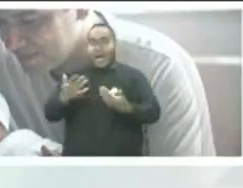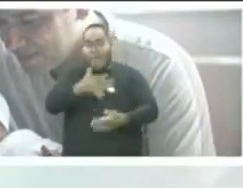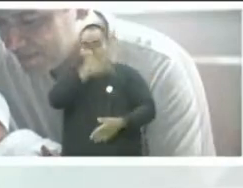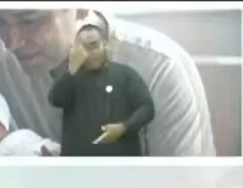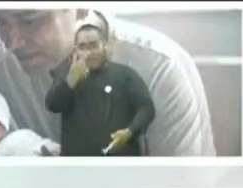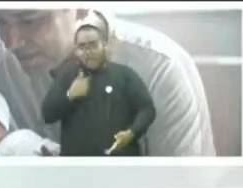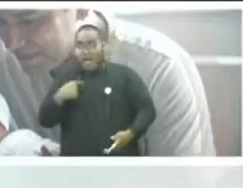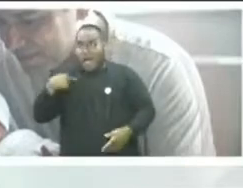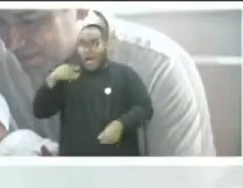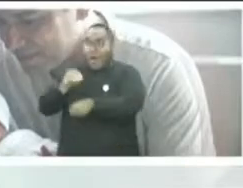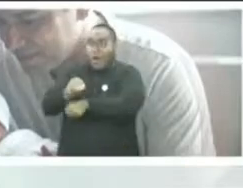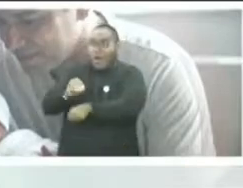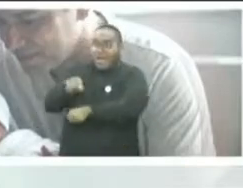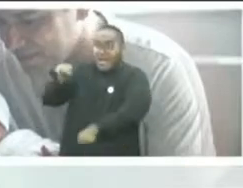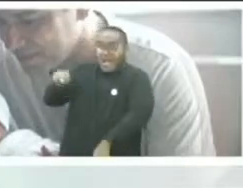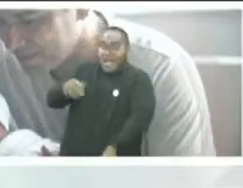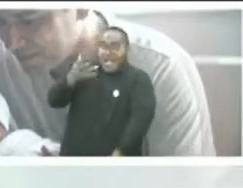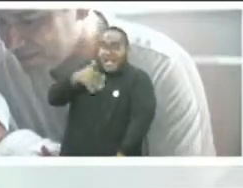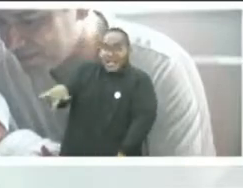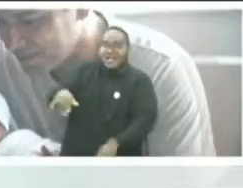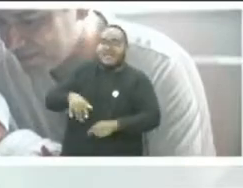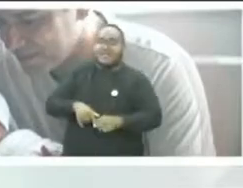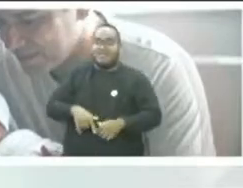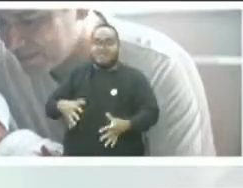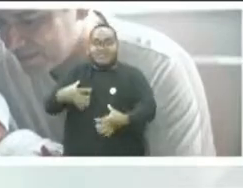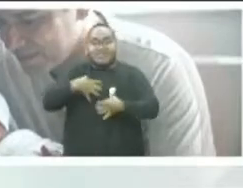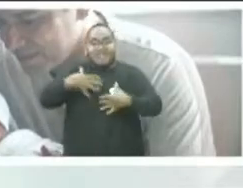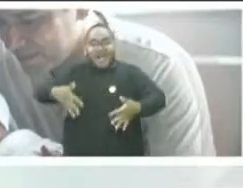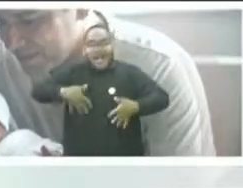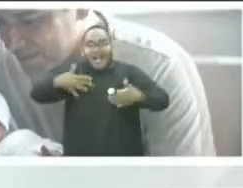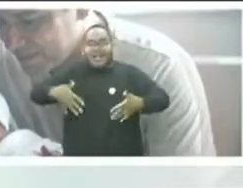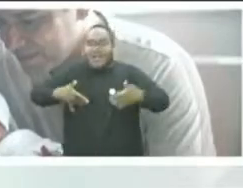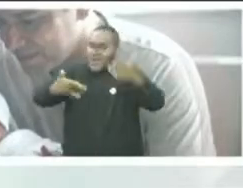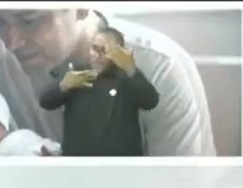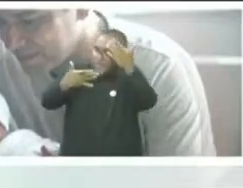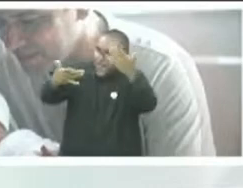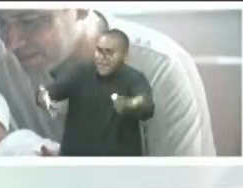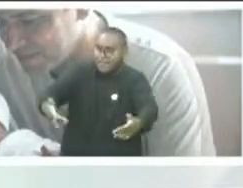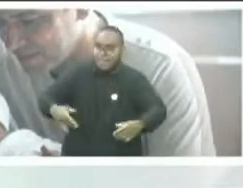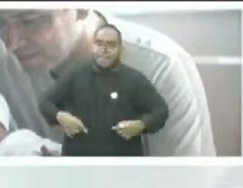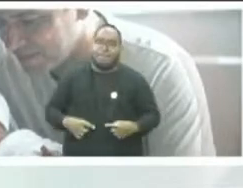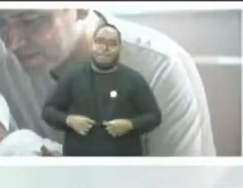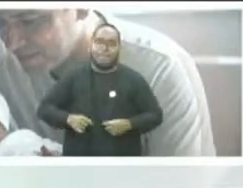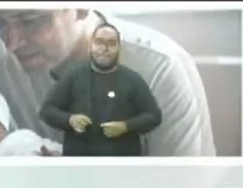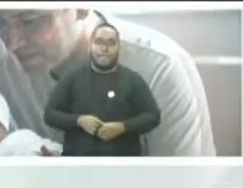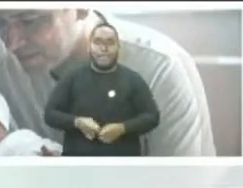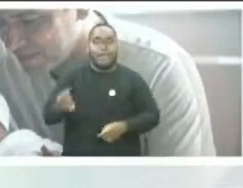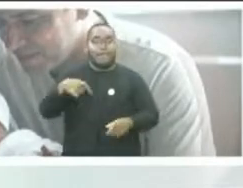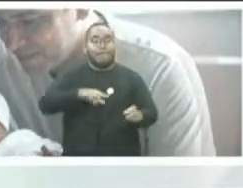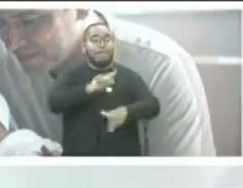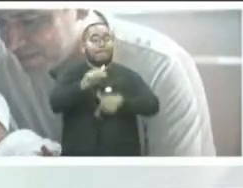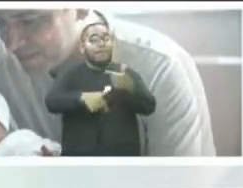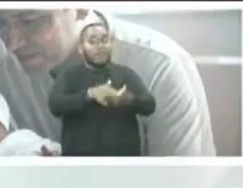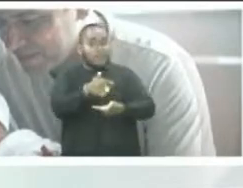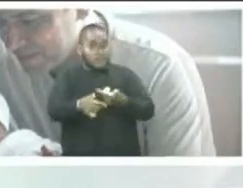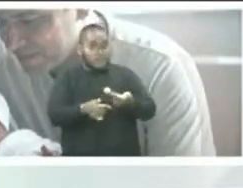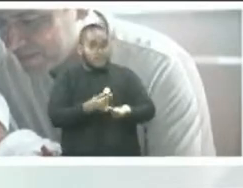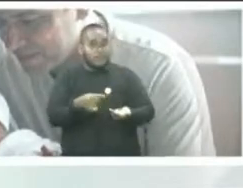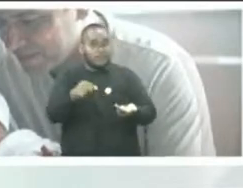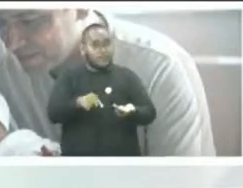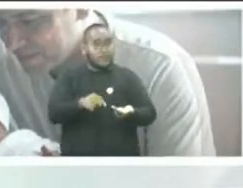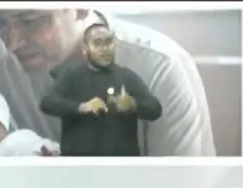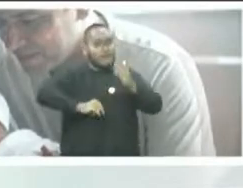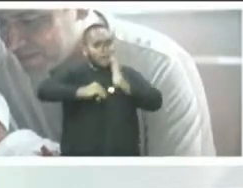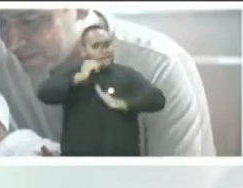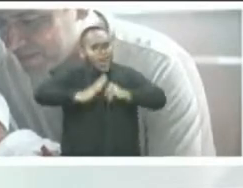tamanho. E isso dá muita alegria, isso é muito gratificante. E o nosso trabalho de